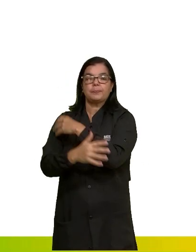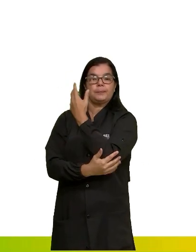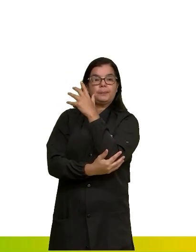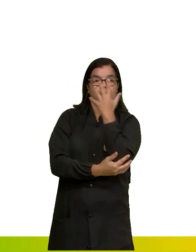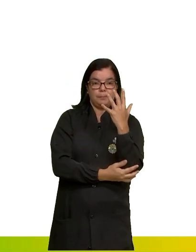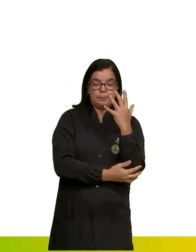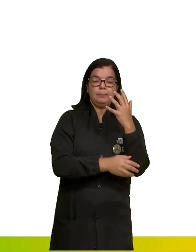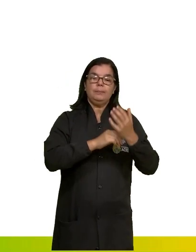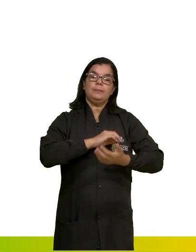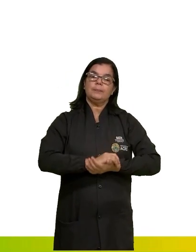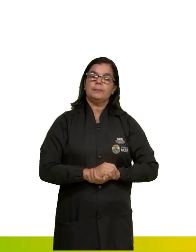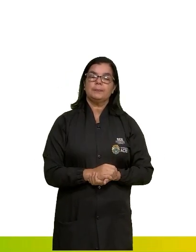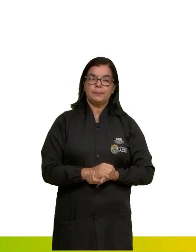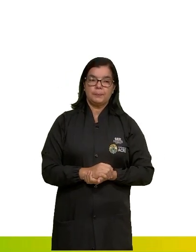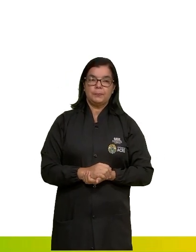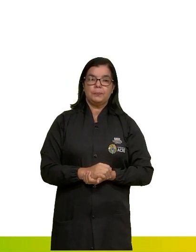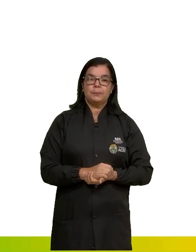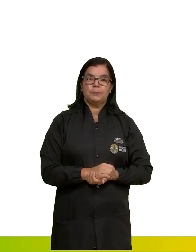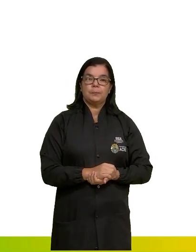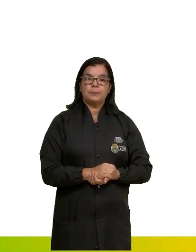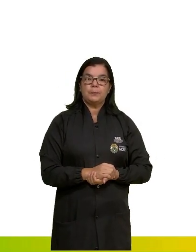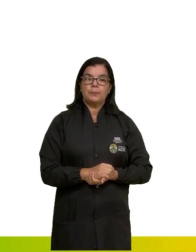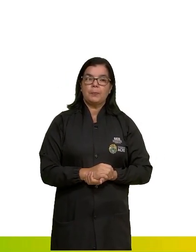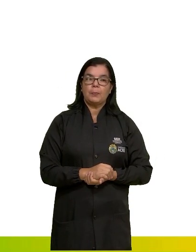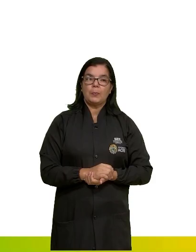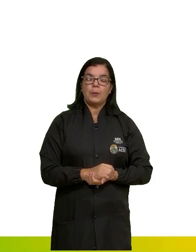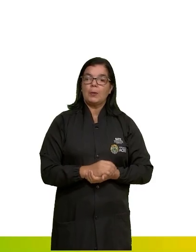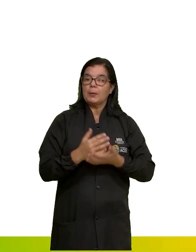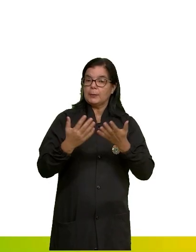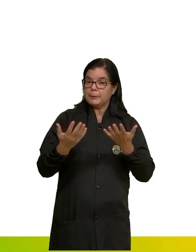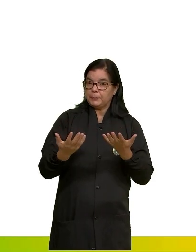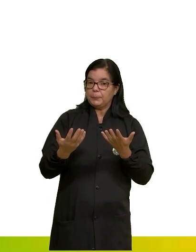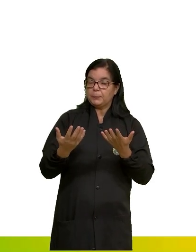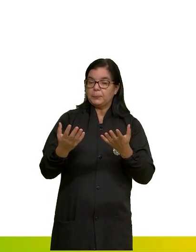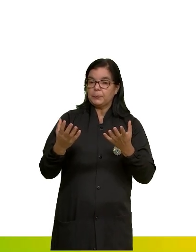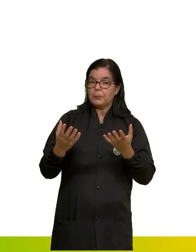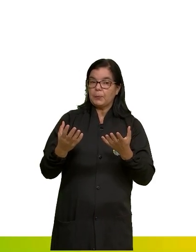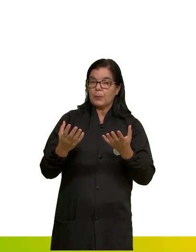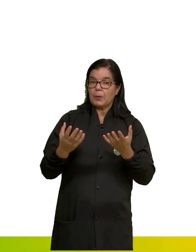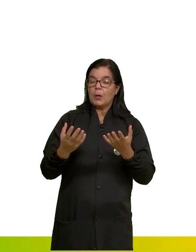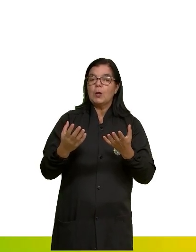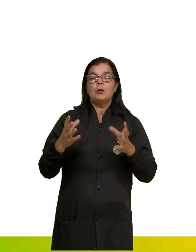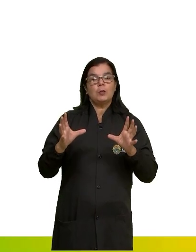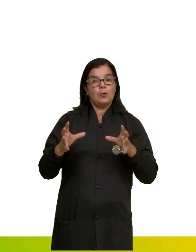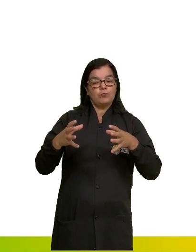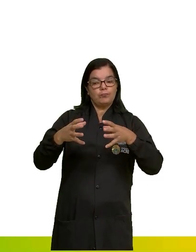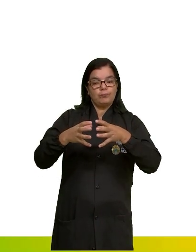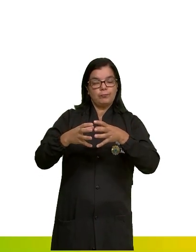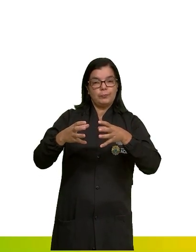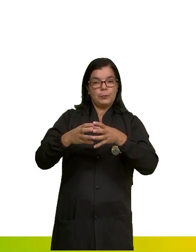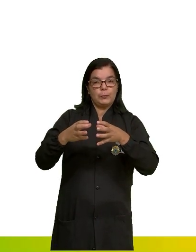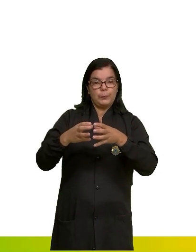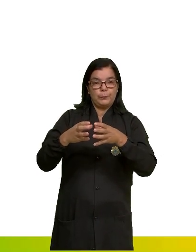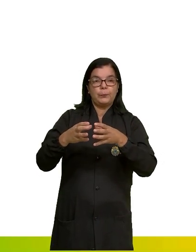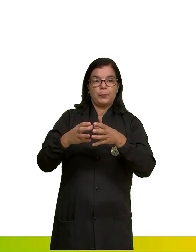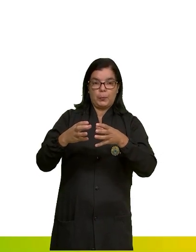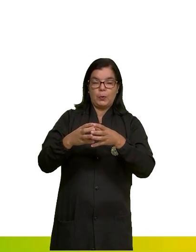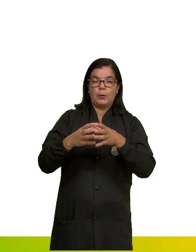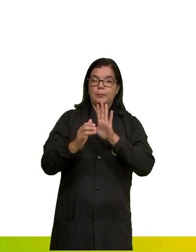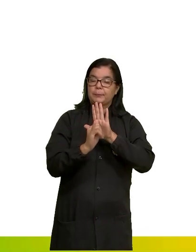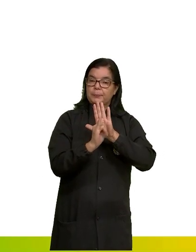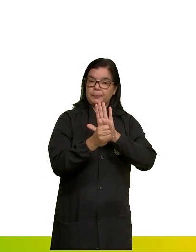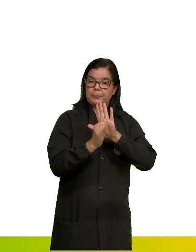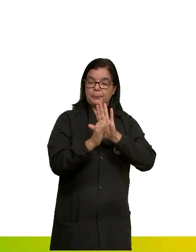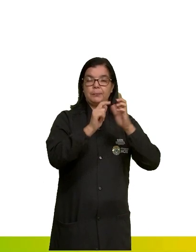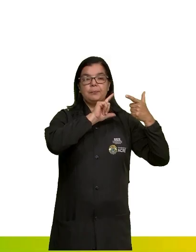mitologia e cosmologia da natureza. Então, mitologia tem como definição conjunto